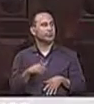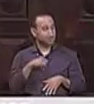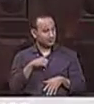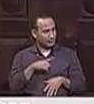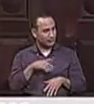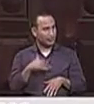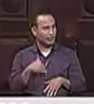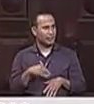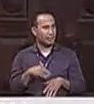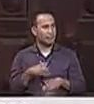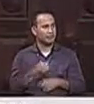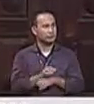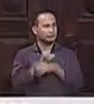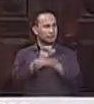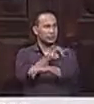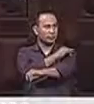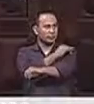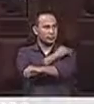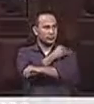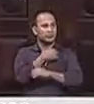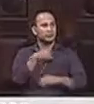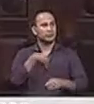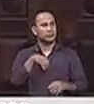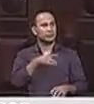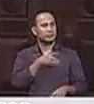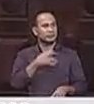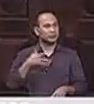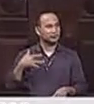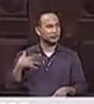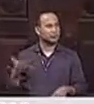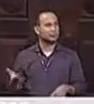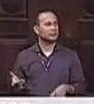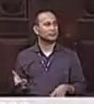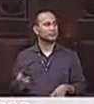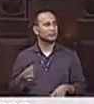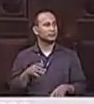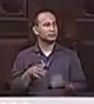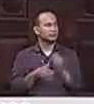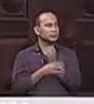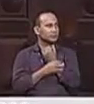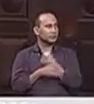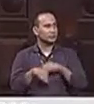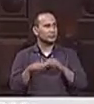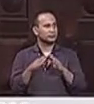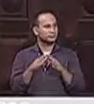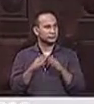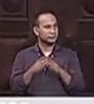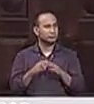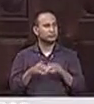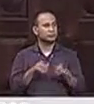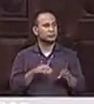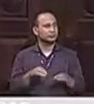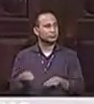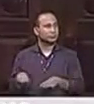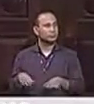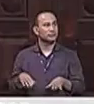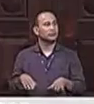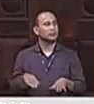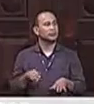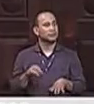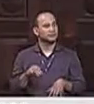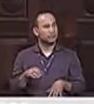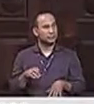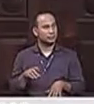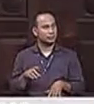existem aí no estado do Rio de Janeiro, na área da saúde, na área da segurança, na área da moradia, na área da educação. Então, isso